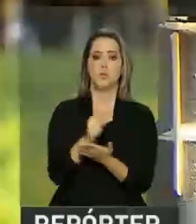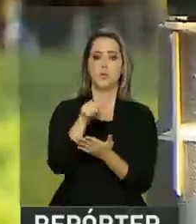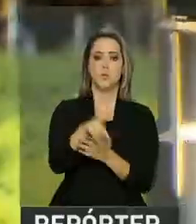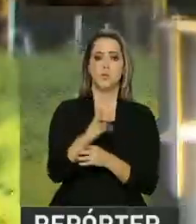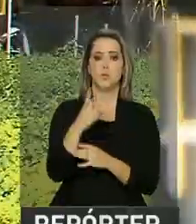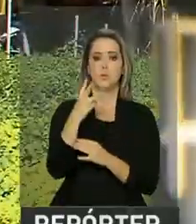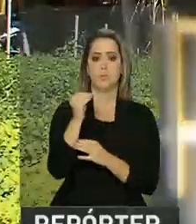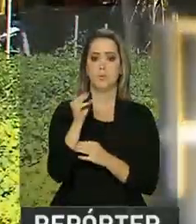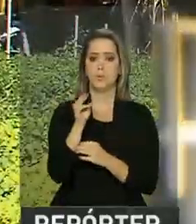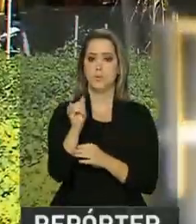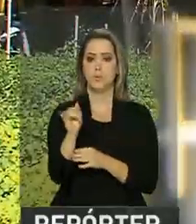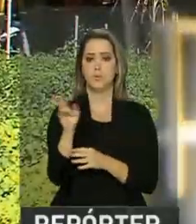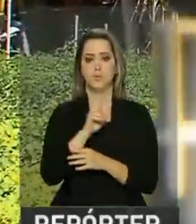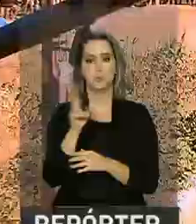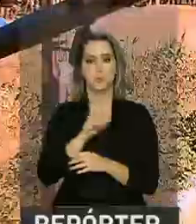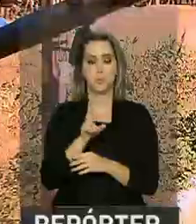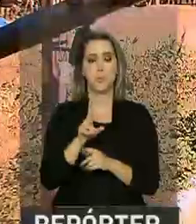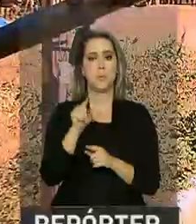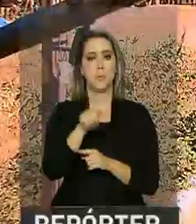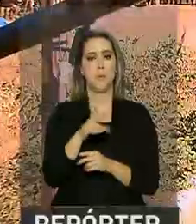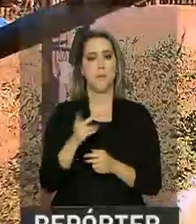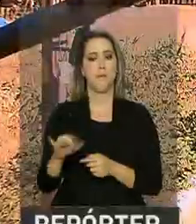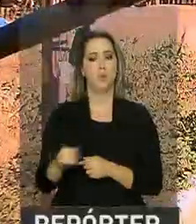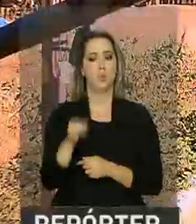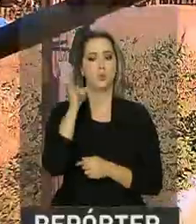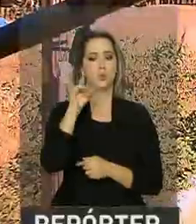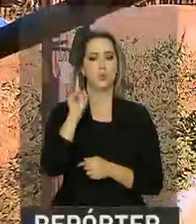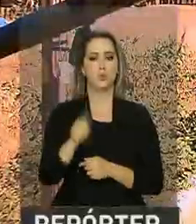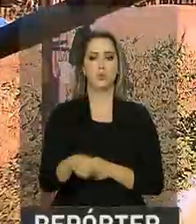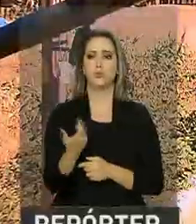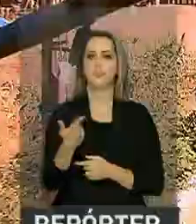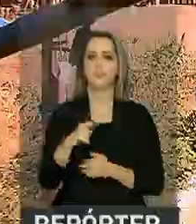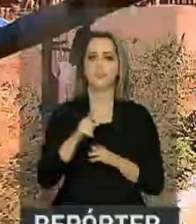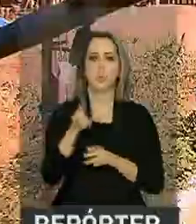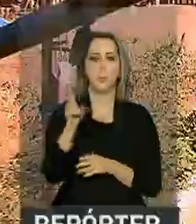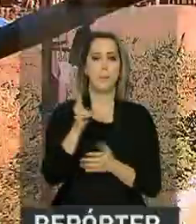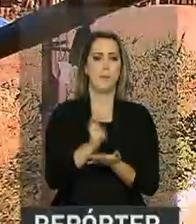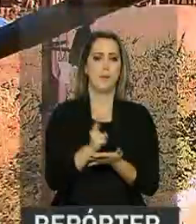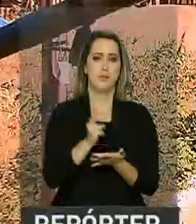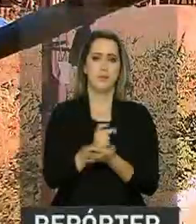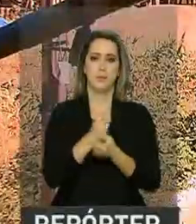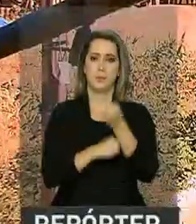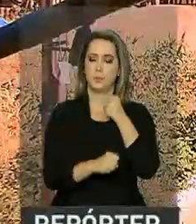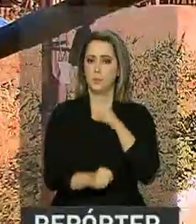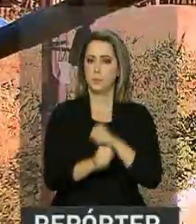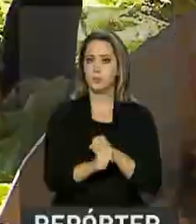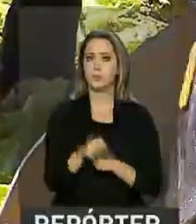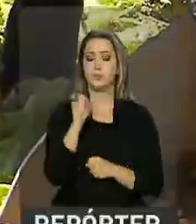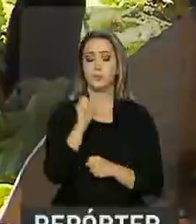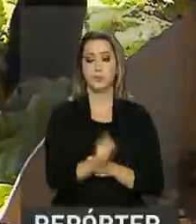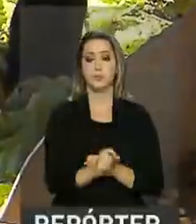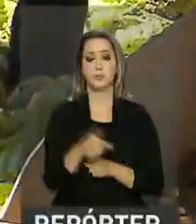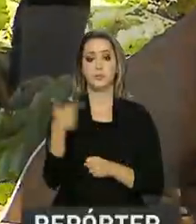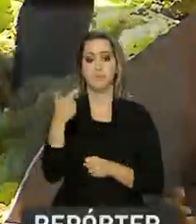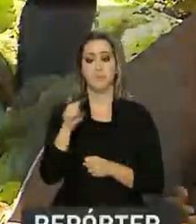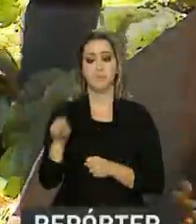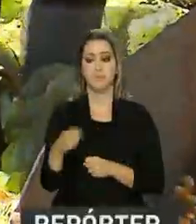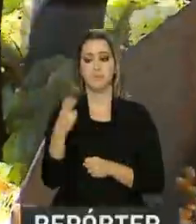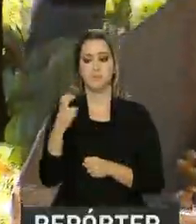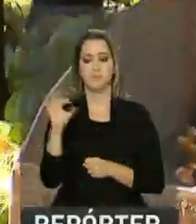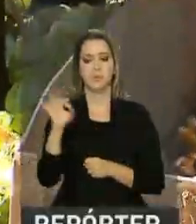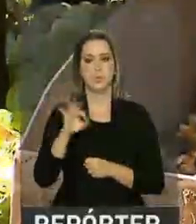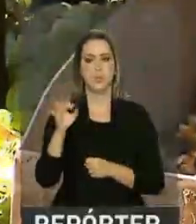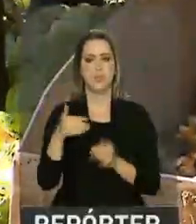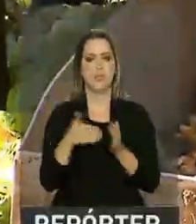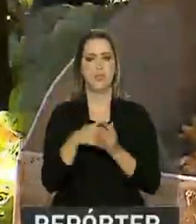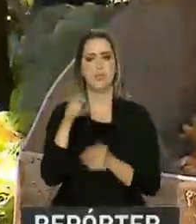30 bilhões de reais os juros cobrados vão ser os mesmos do ano passado de dois e meio a